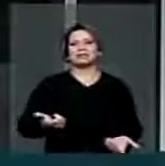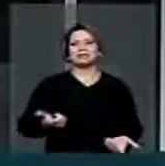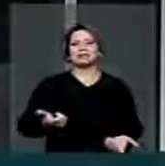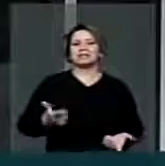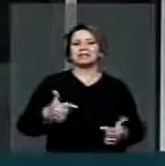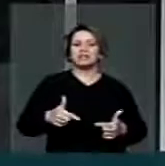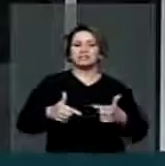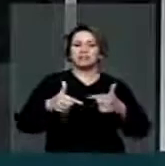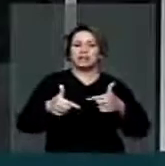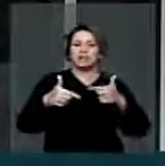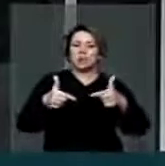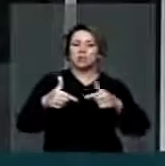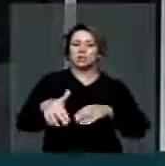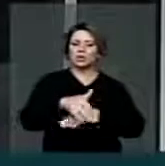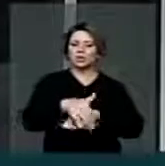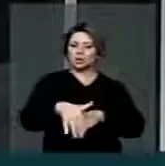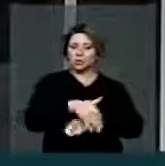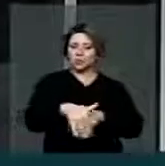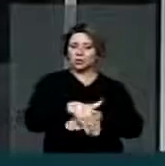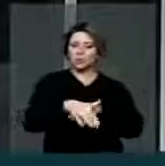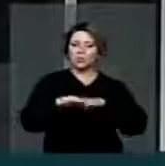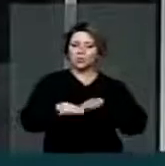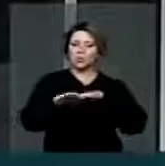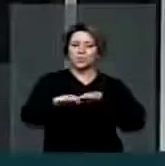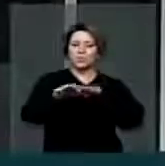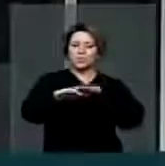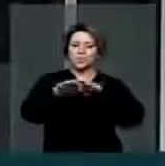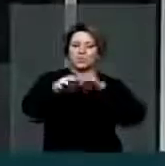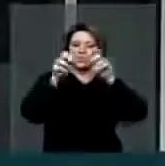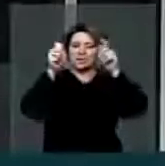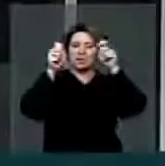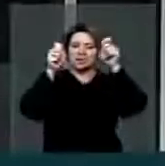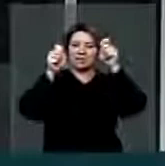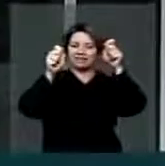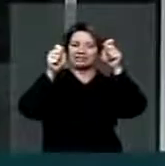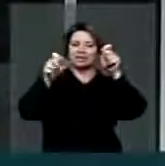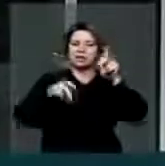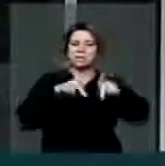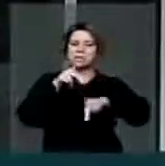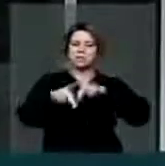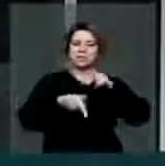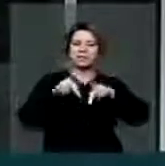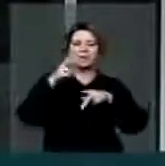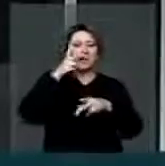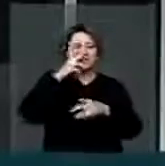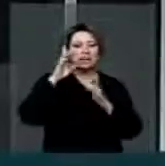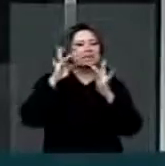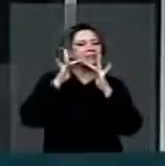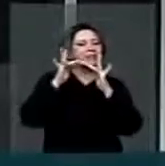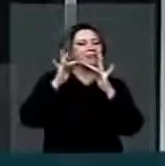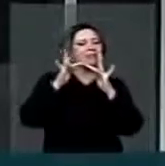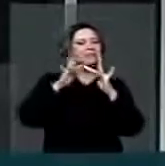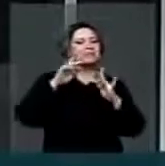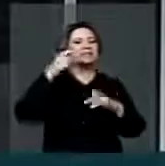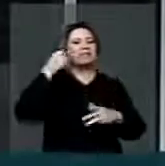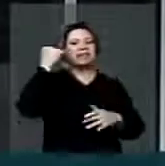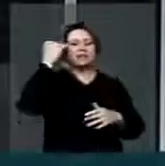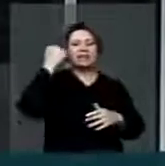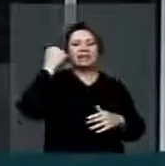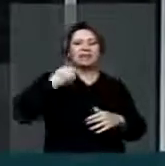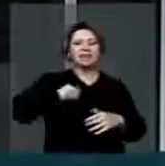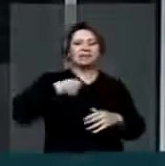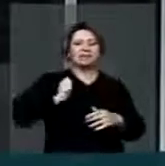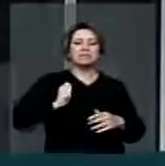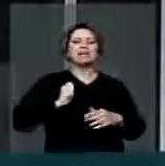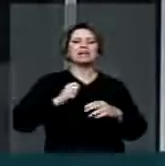esta mobilização de rua, ela tem pontos de contato com aquilo que nós assistimos na Espanha, na Grécia, no Oriente